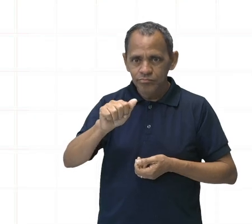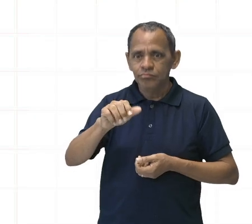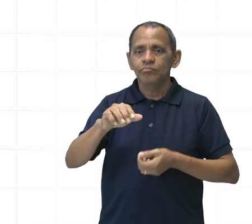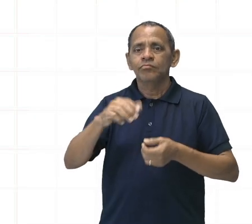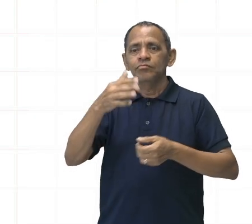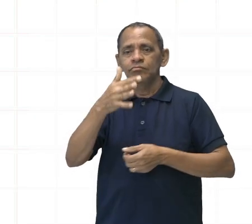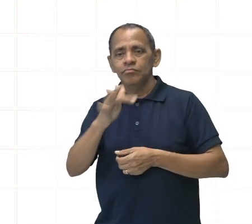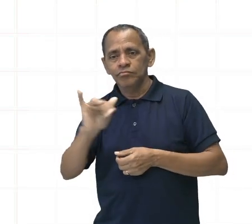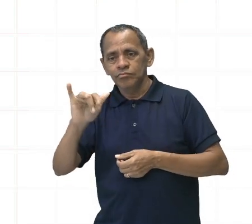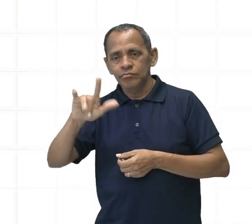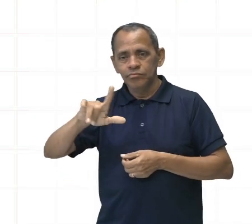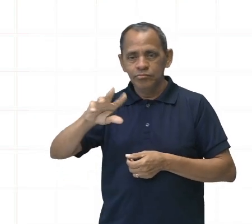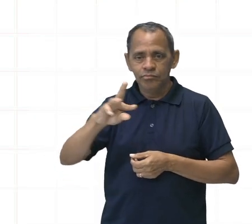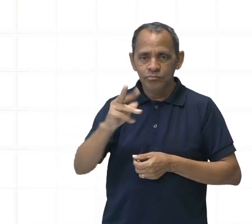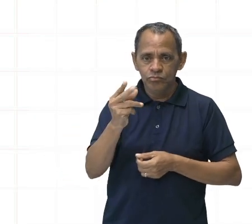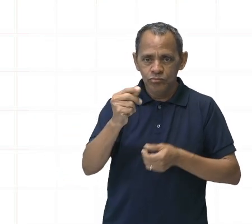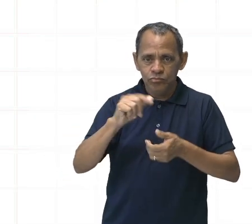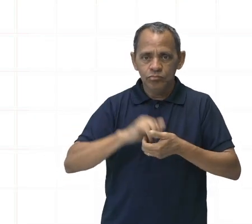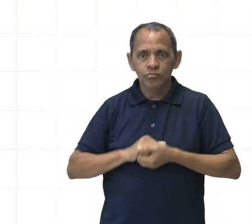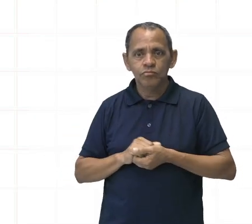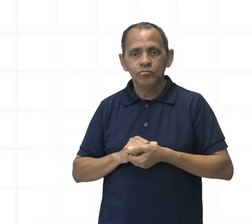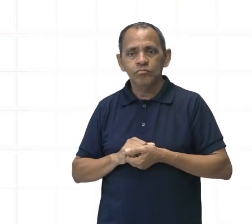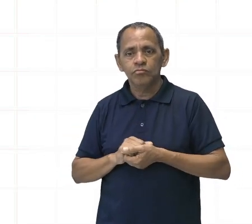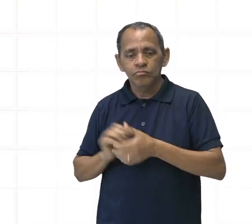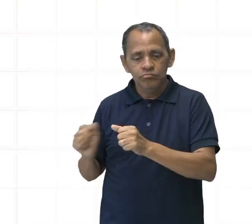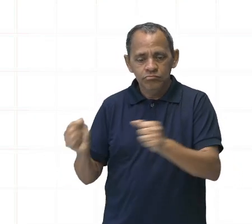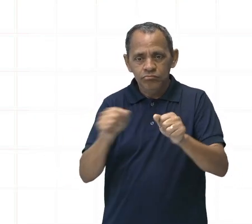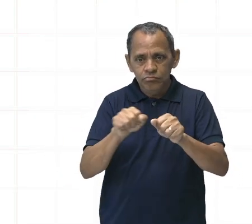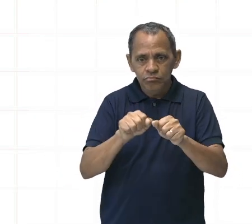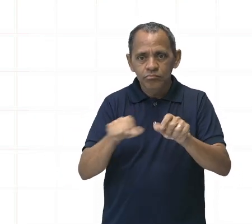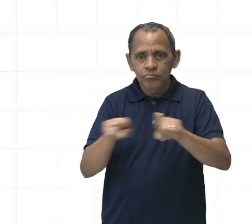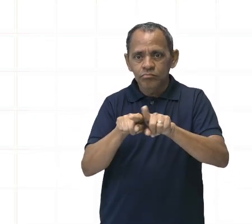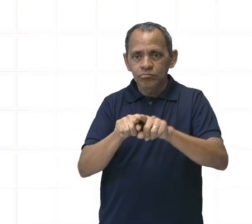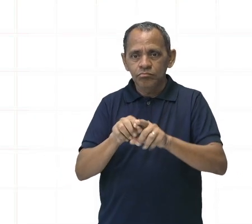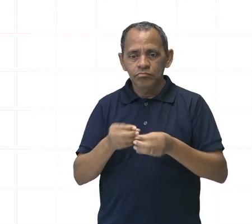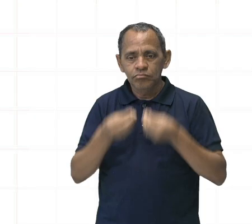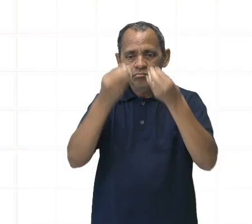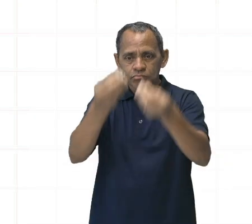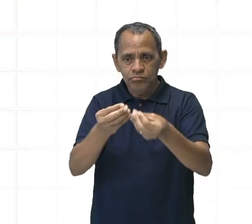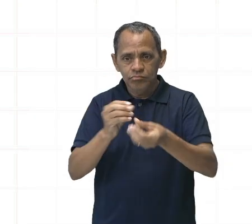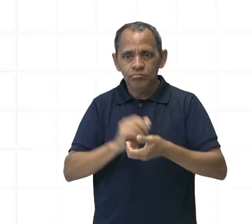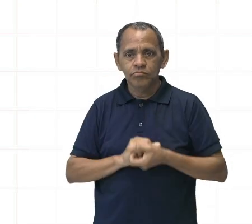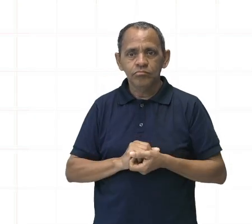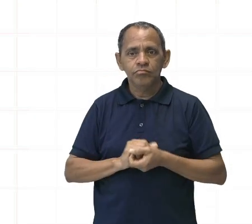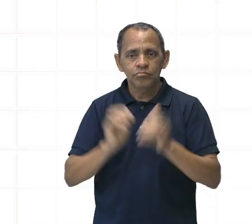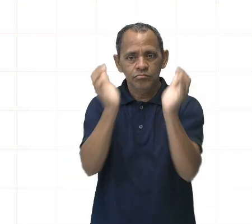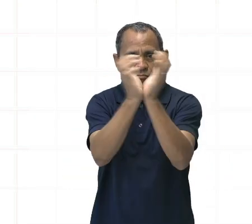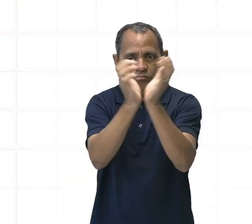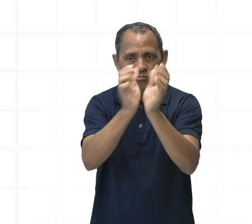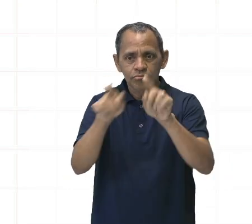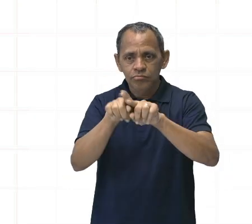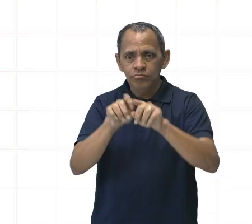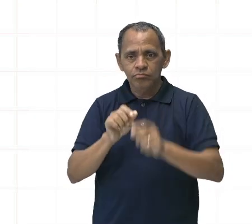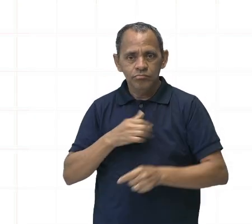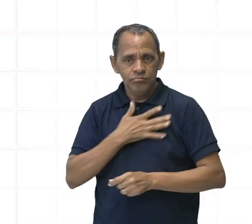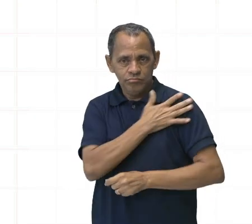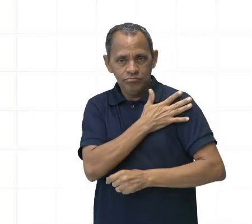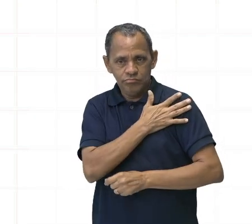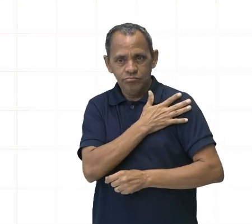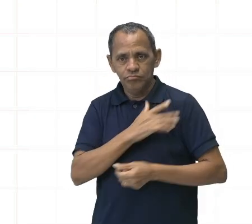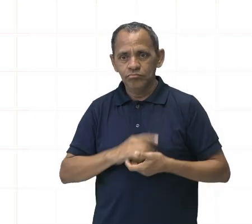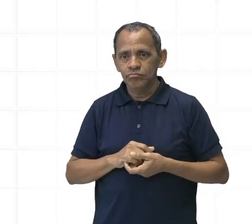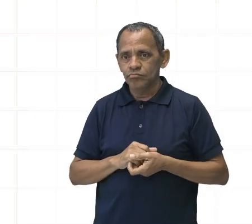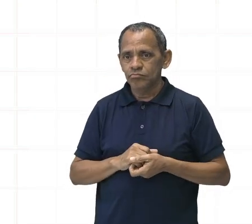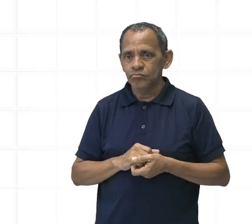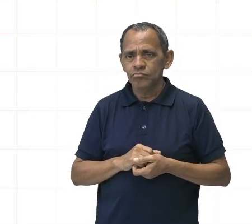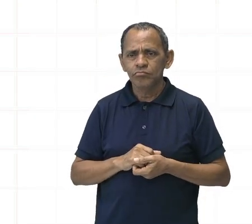uma conspiração comunista para a tomada do poder e a entrega da cúpula das Forças